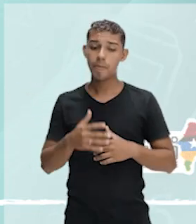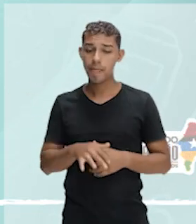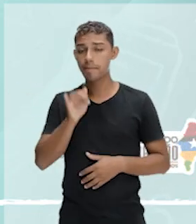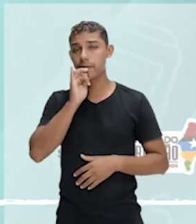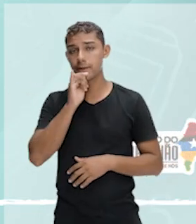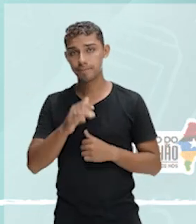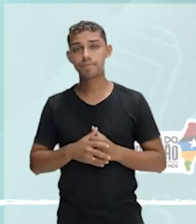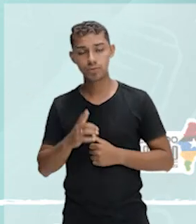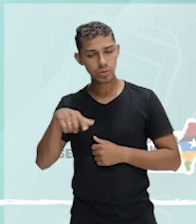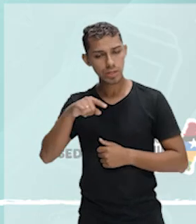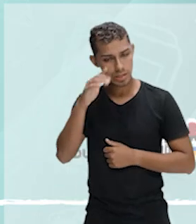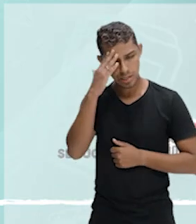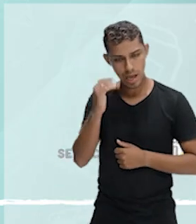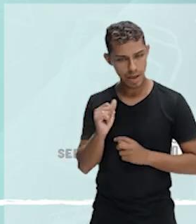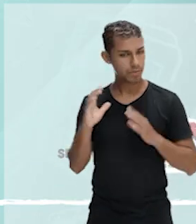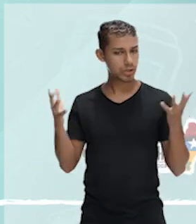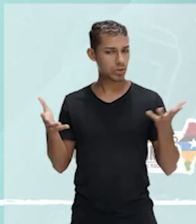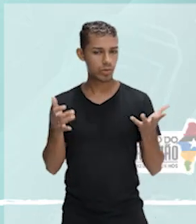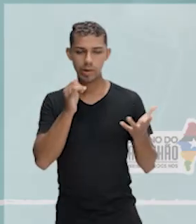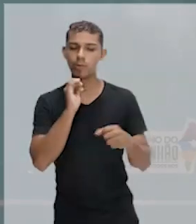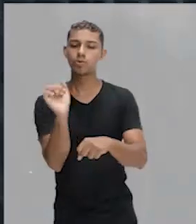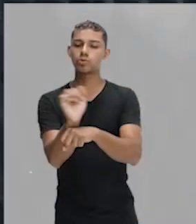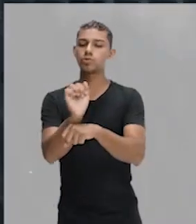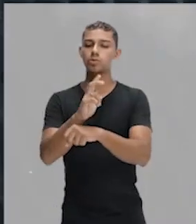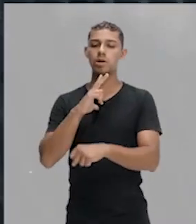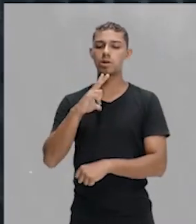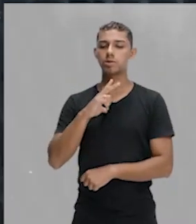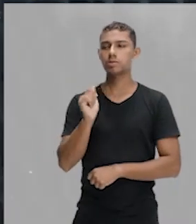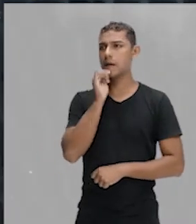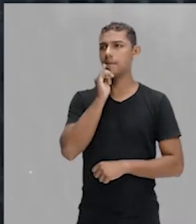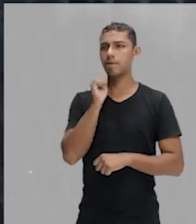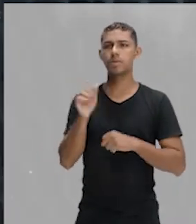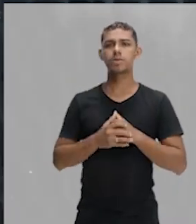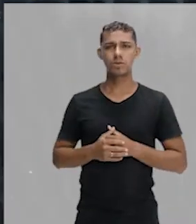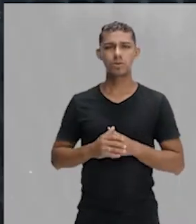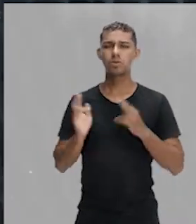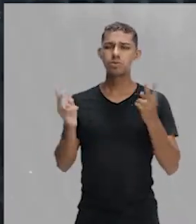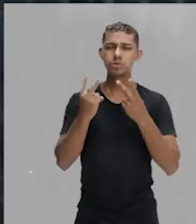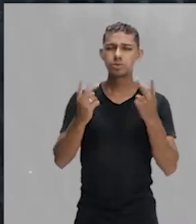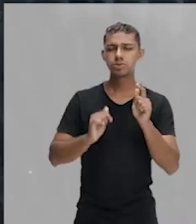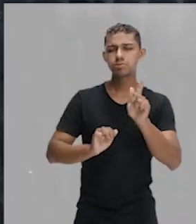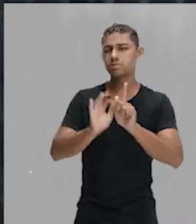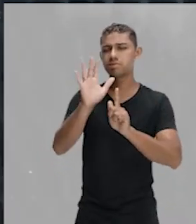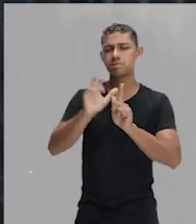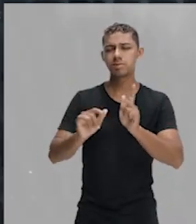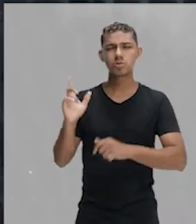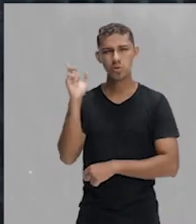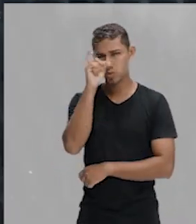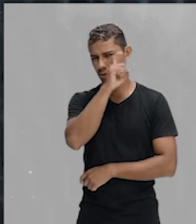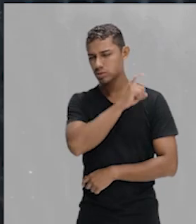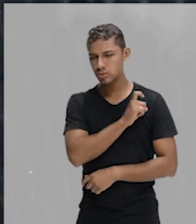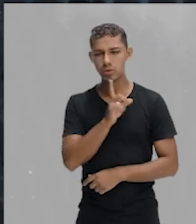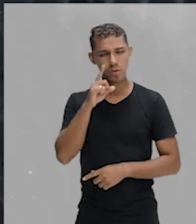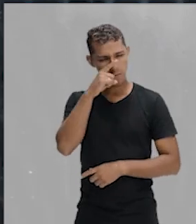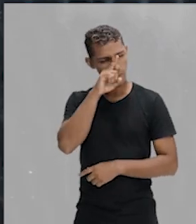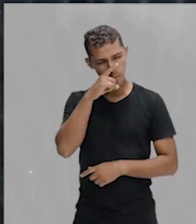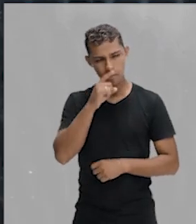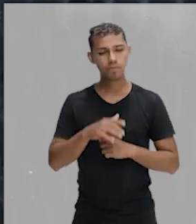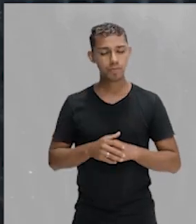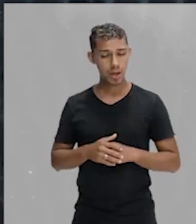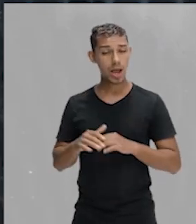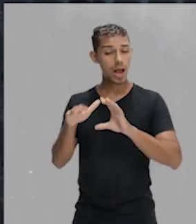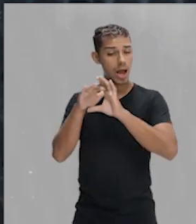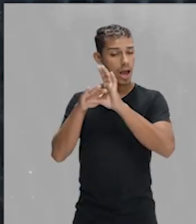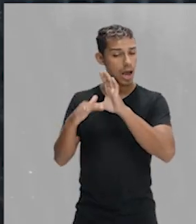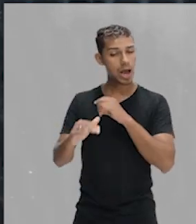o meio ambiente, né, que o automóvel, ele expele muitos gases que prejudicam a camada de ozônio. Então,